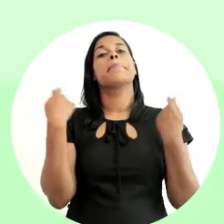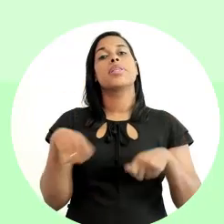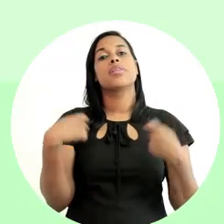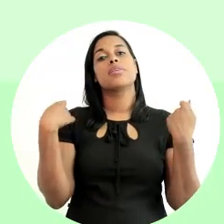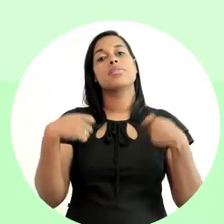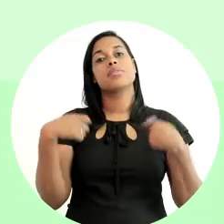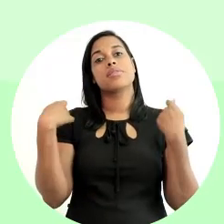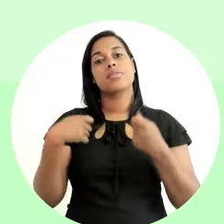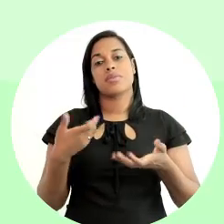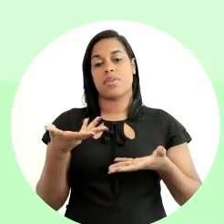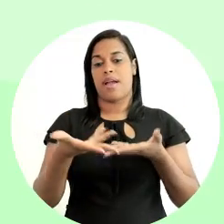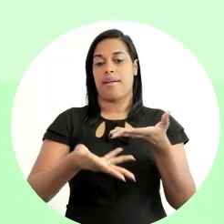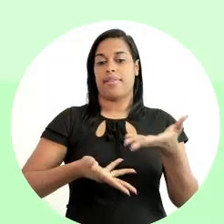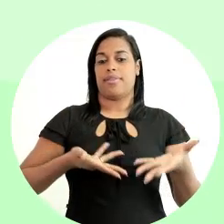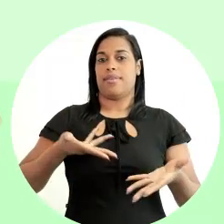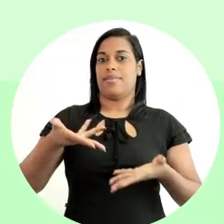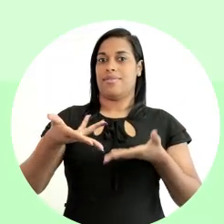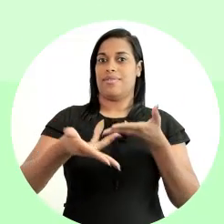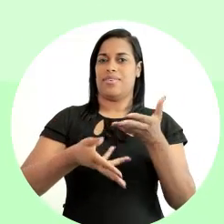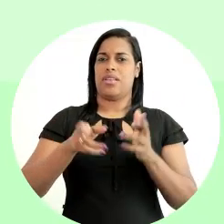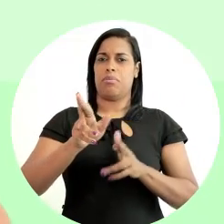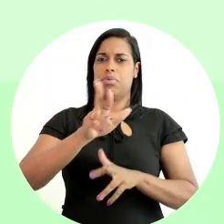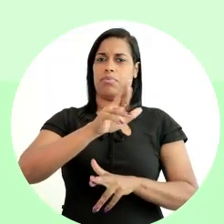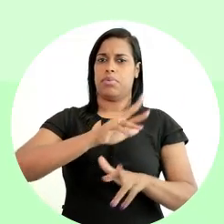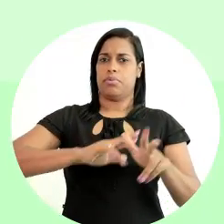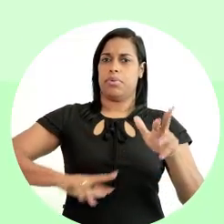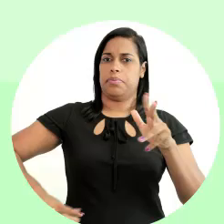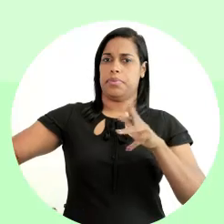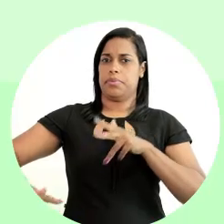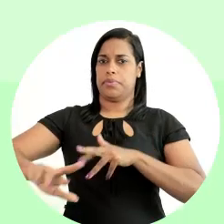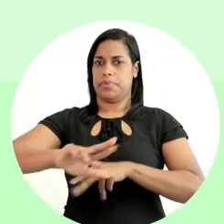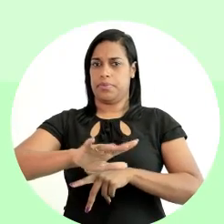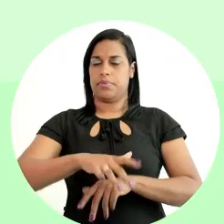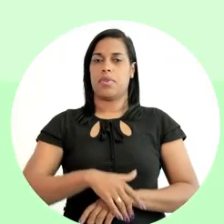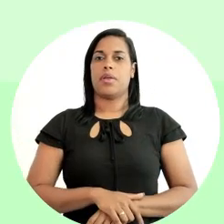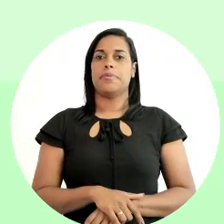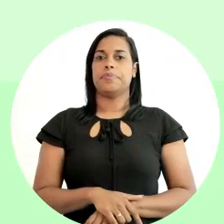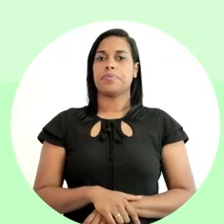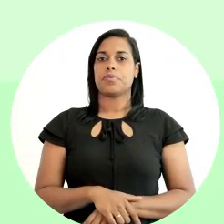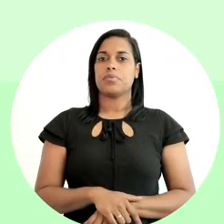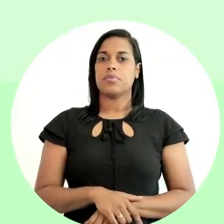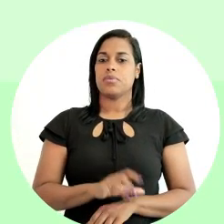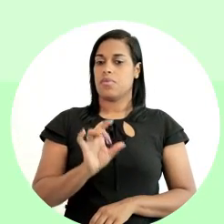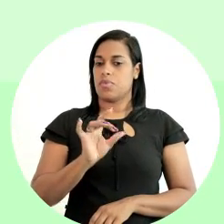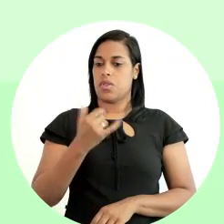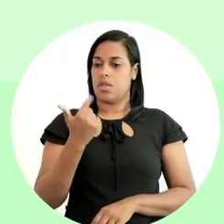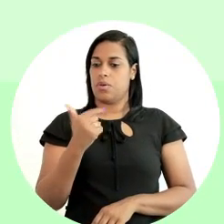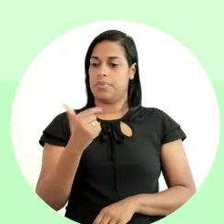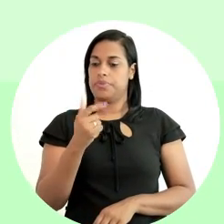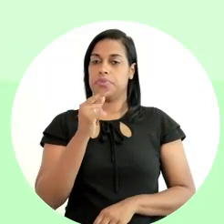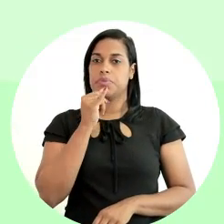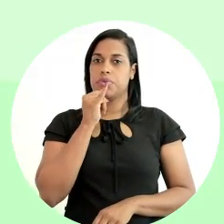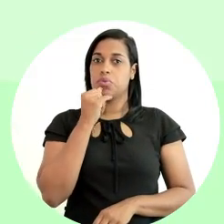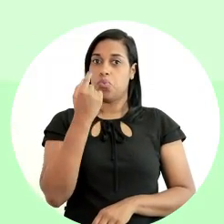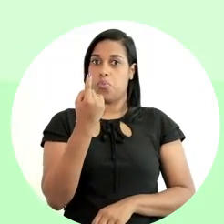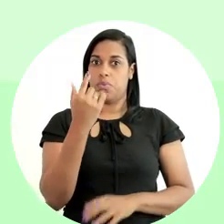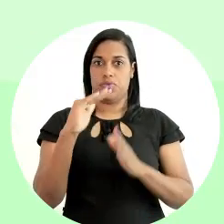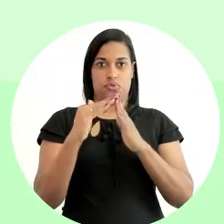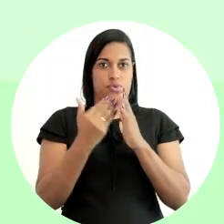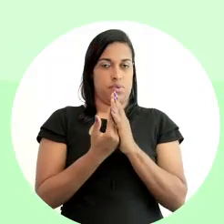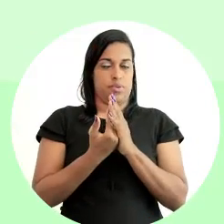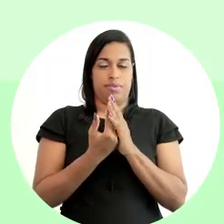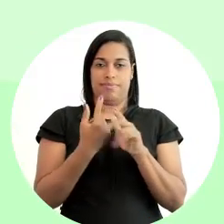precisam ser atendidas é muito diversificada. Então, não temos simplesmente uma